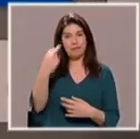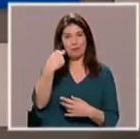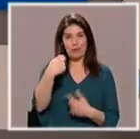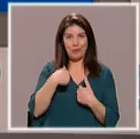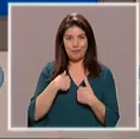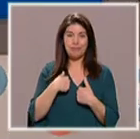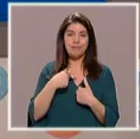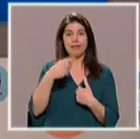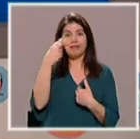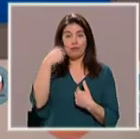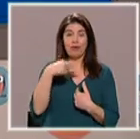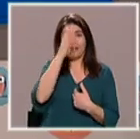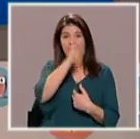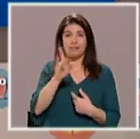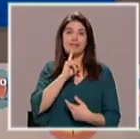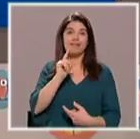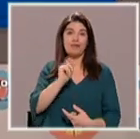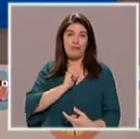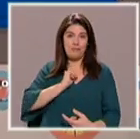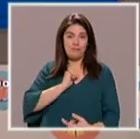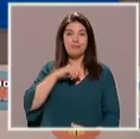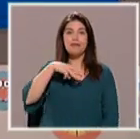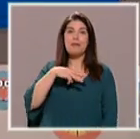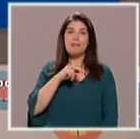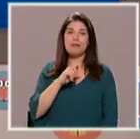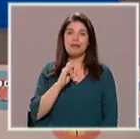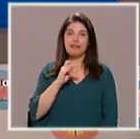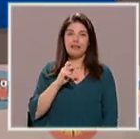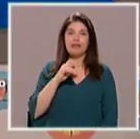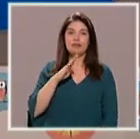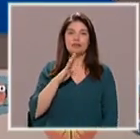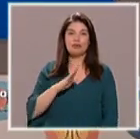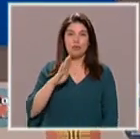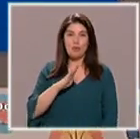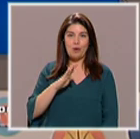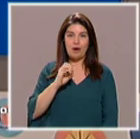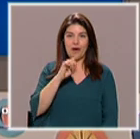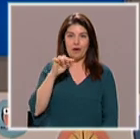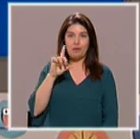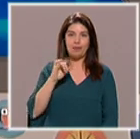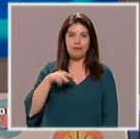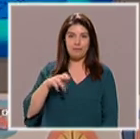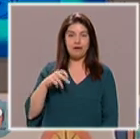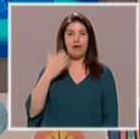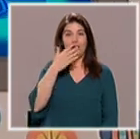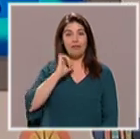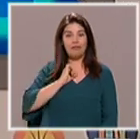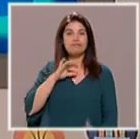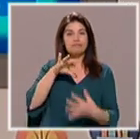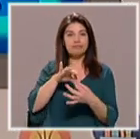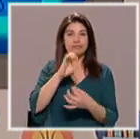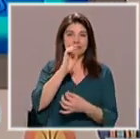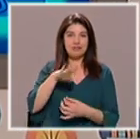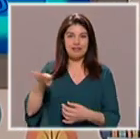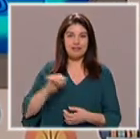saibam identificar-me. Pois bem, eu sou a professora Maria João Lima, numa aula dedicada às Ciências Naturais. Hoje